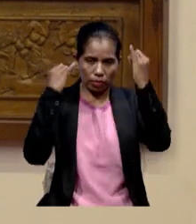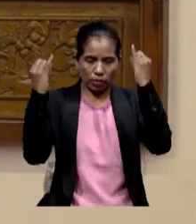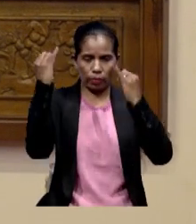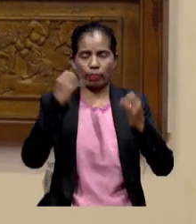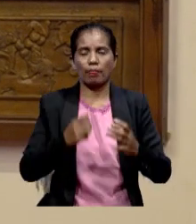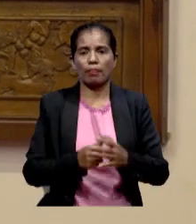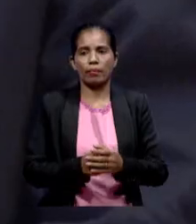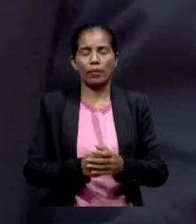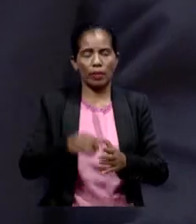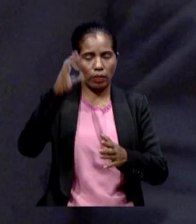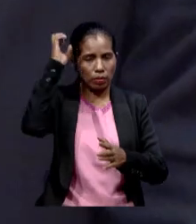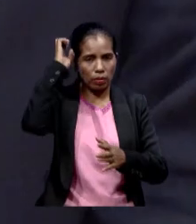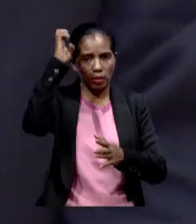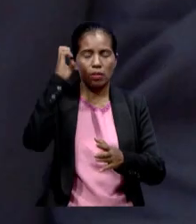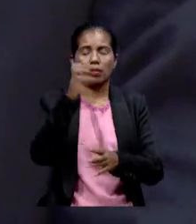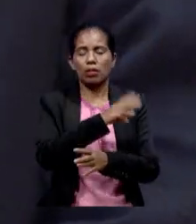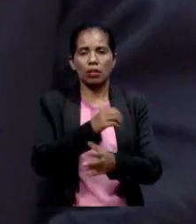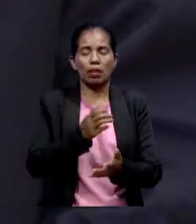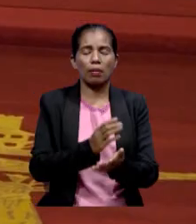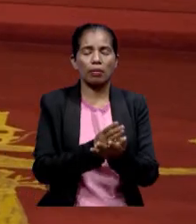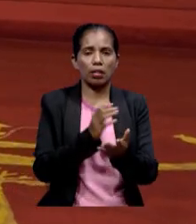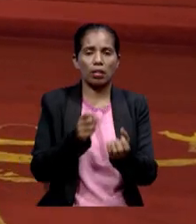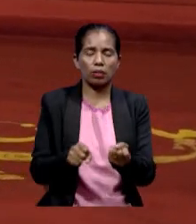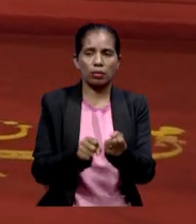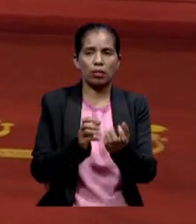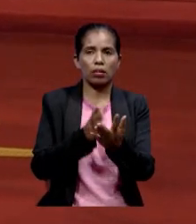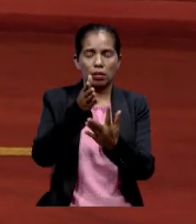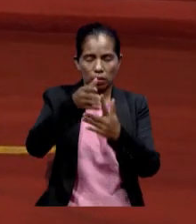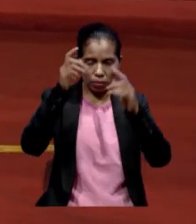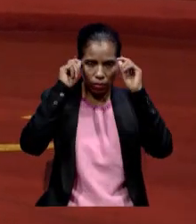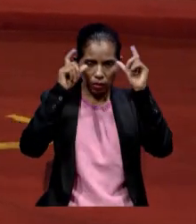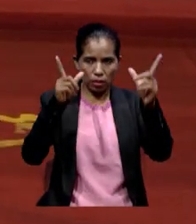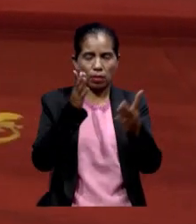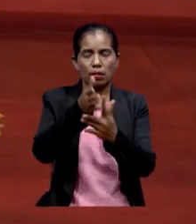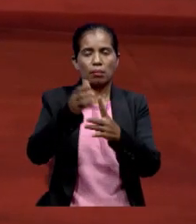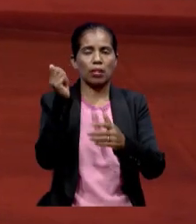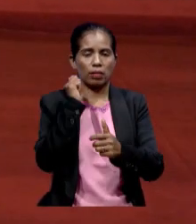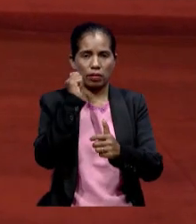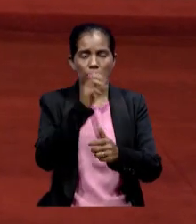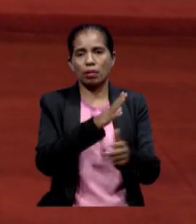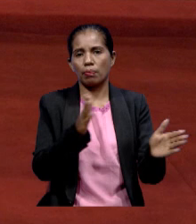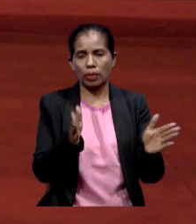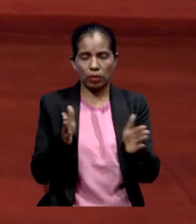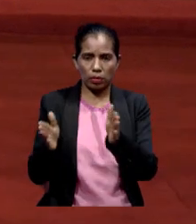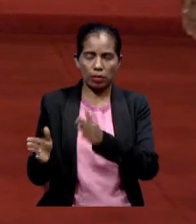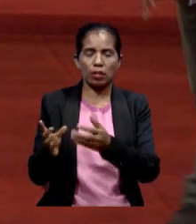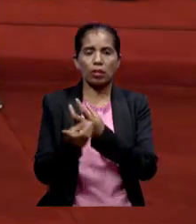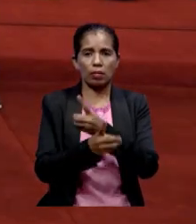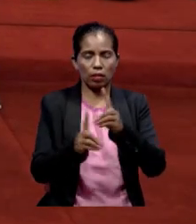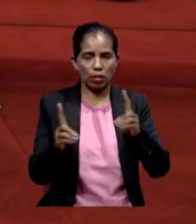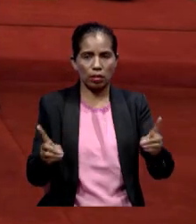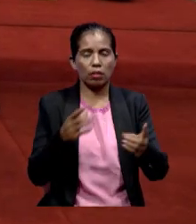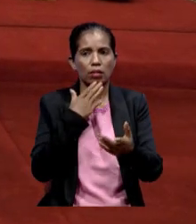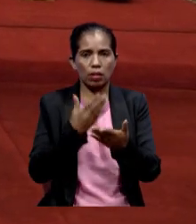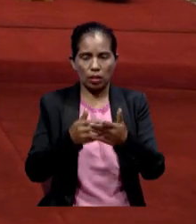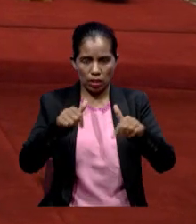Europeia mostra e apoia a preparação de Timor-Leste e a adesão à ASEAN. União Europeia elogia o processo democrático que funciona hoje em dia